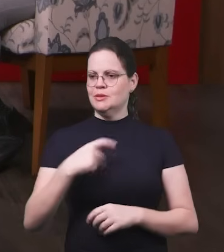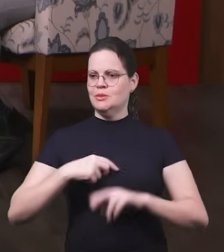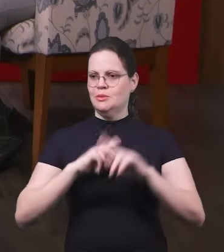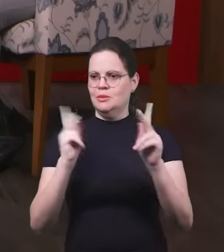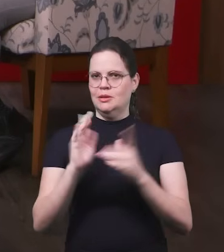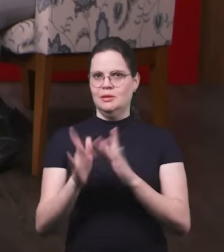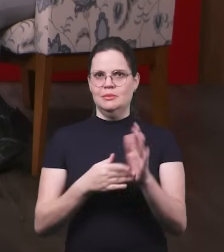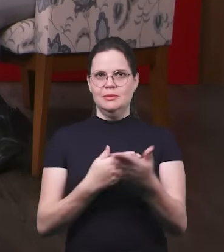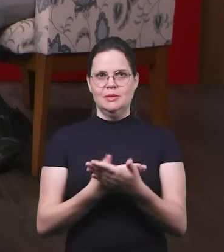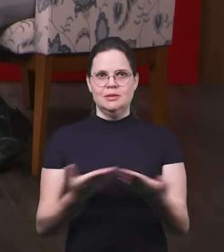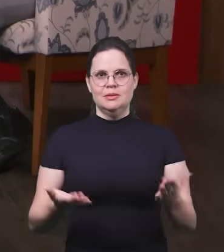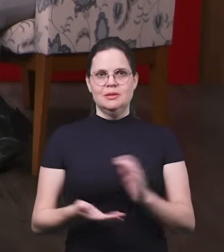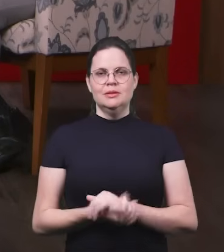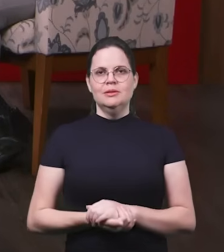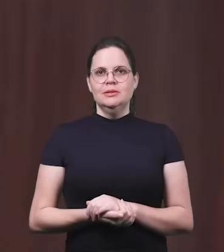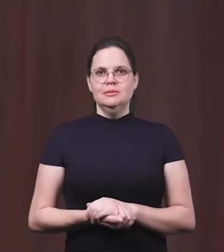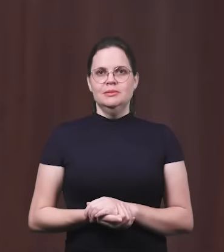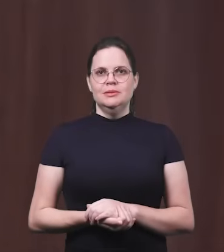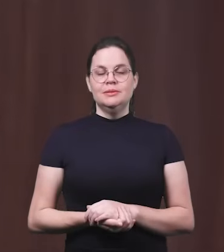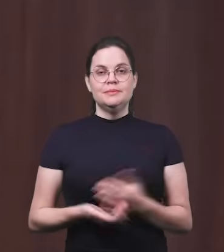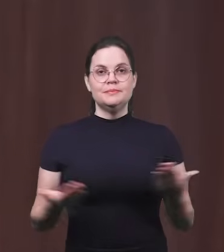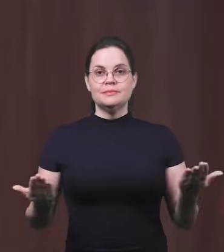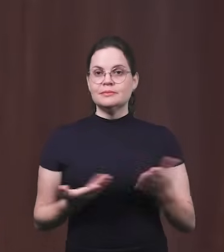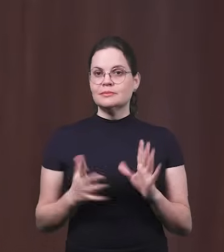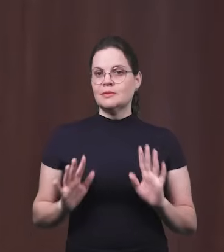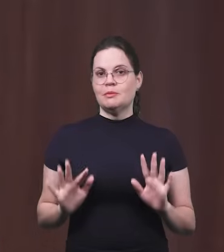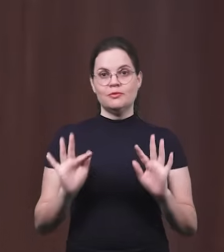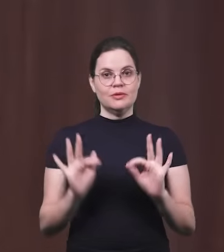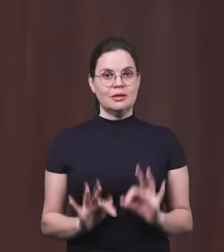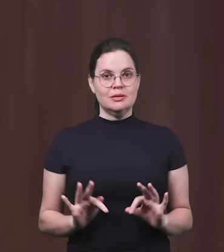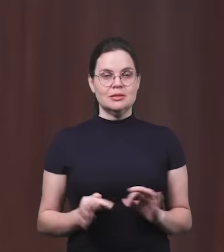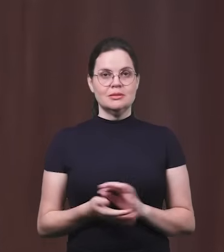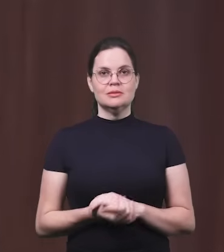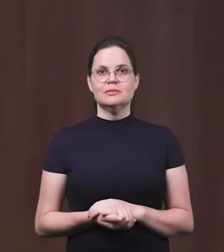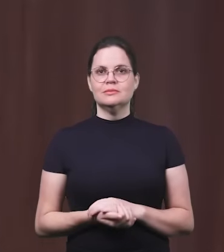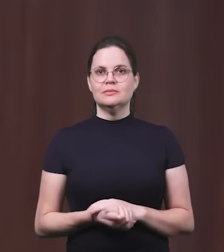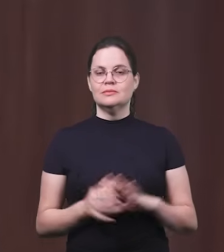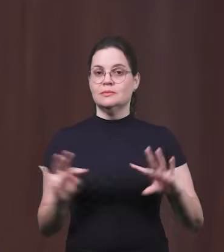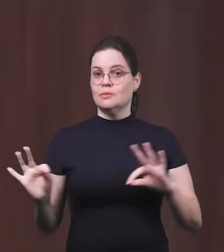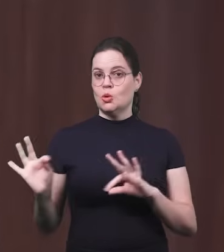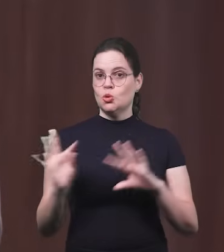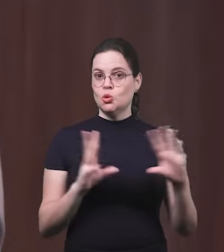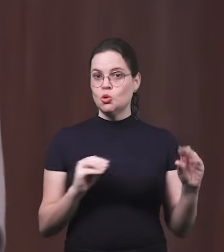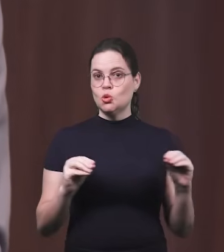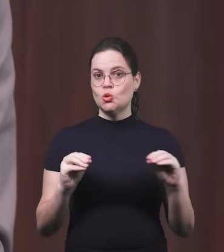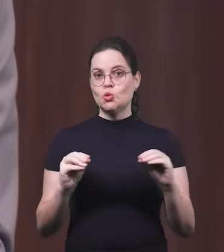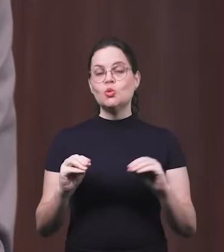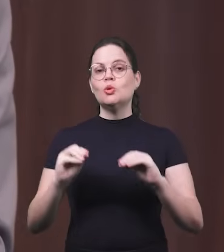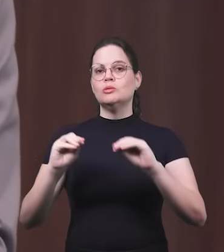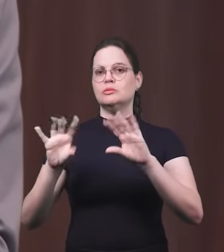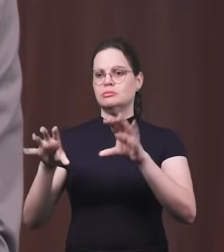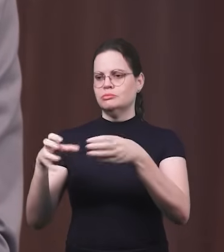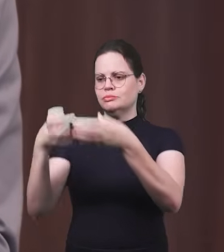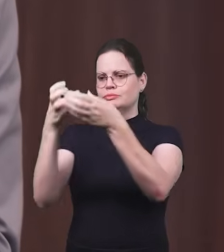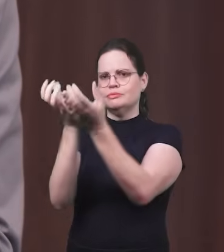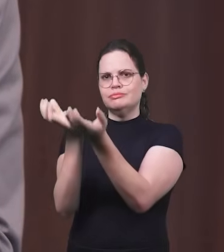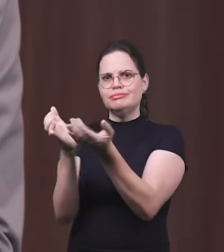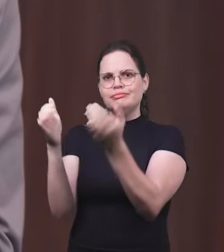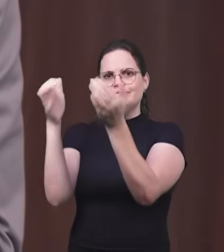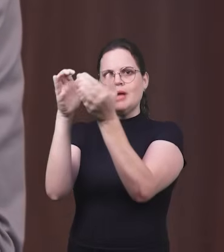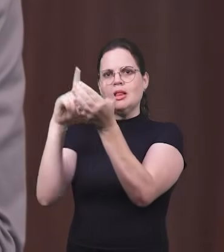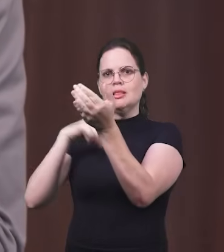Pai Senhor, Deus abençoe. Nós estamos chegando ao fim. E todo ninho está apoiado sobre algo.